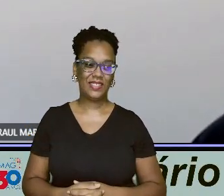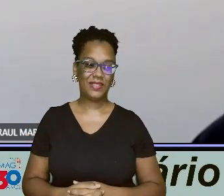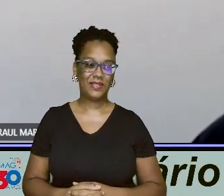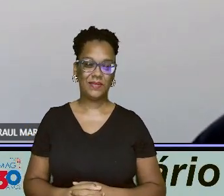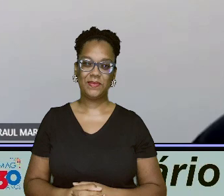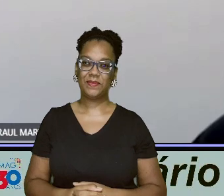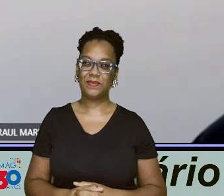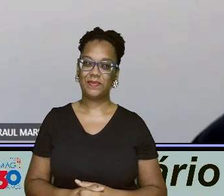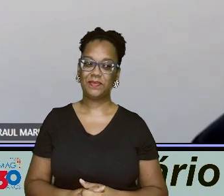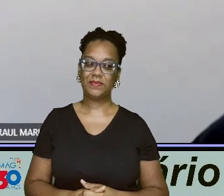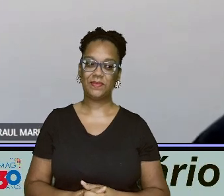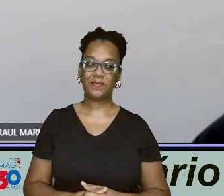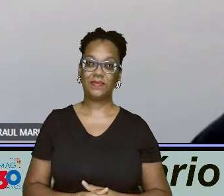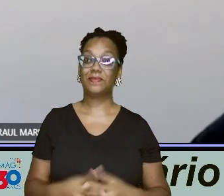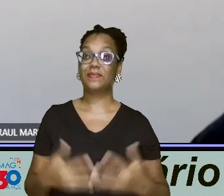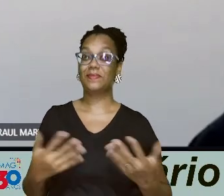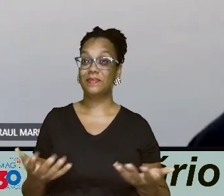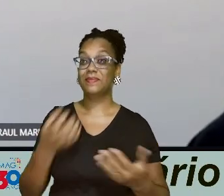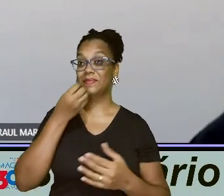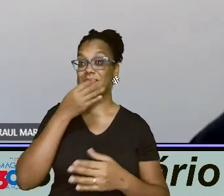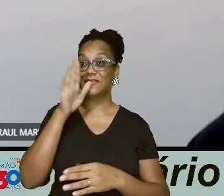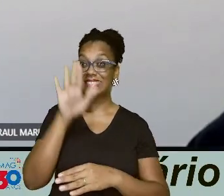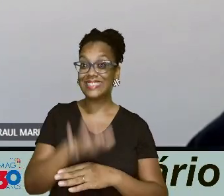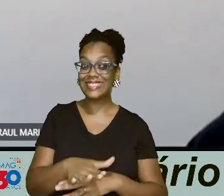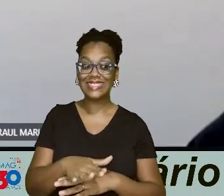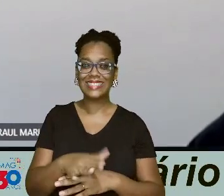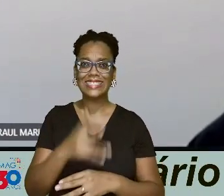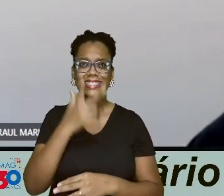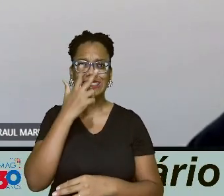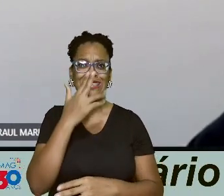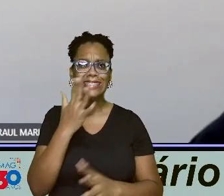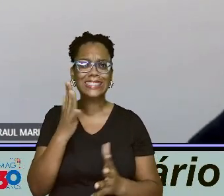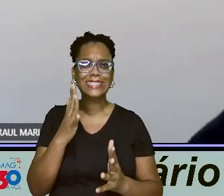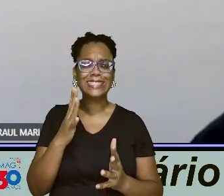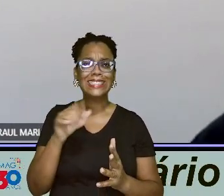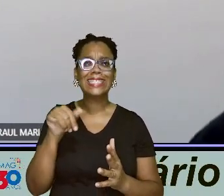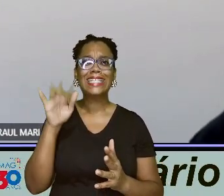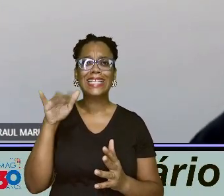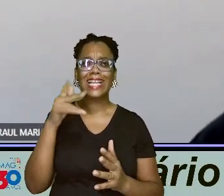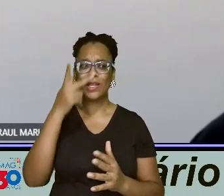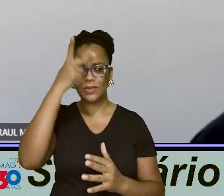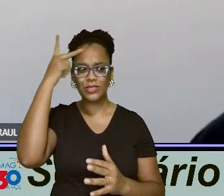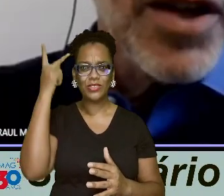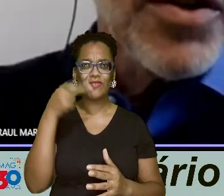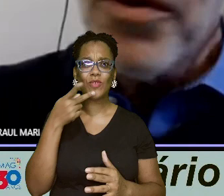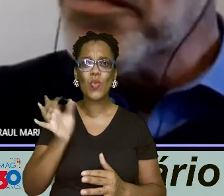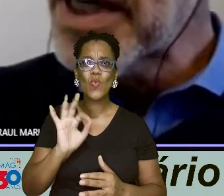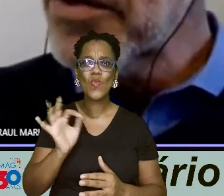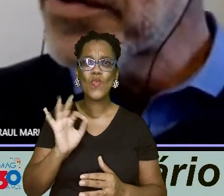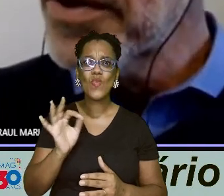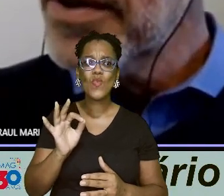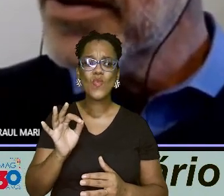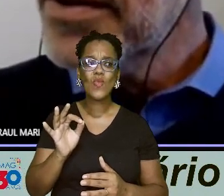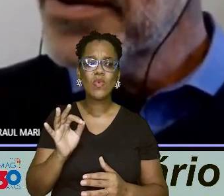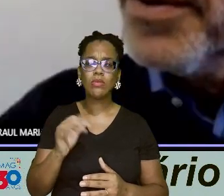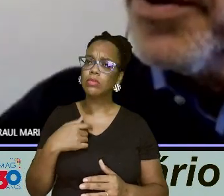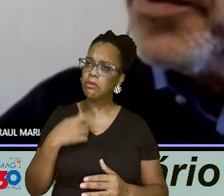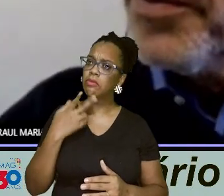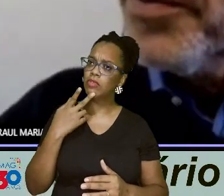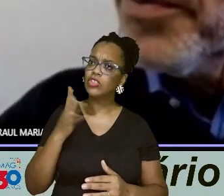Bem, boa tarde. Salvo engano, parece que o Consolino não foi mencionado. Consolino foi? Ah, Consolino não